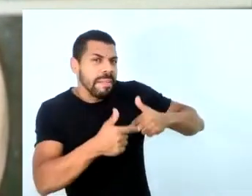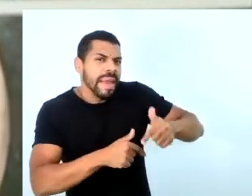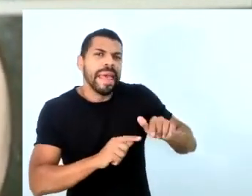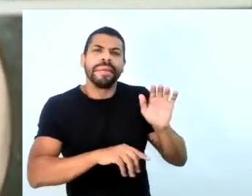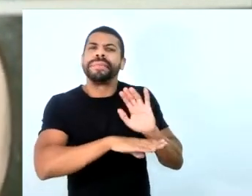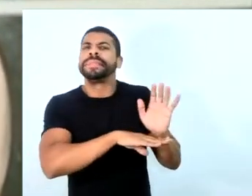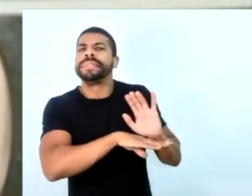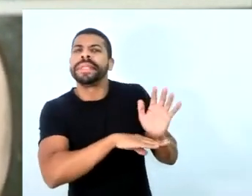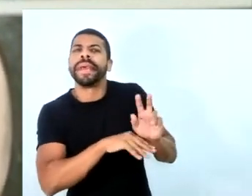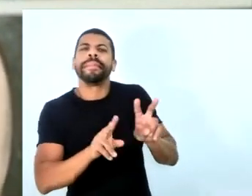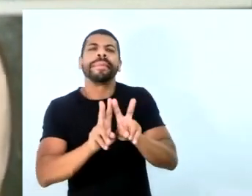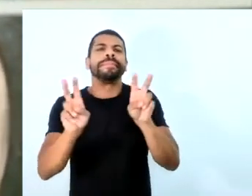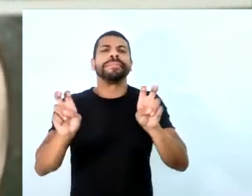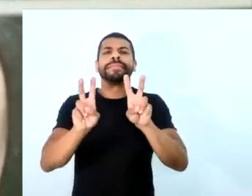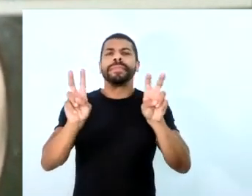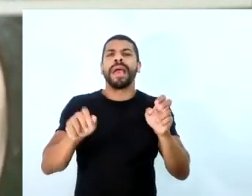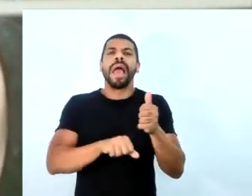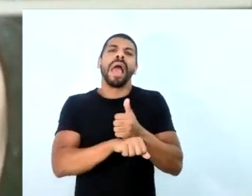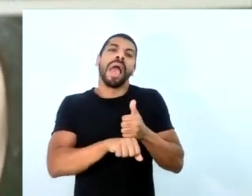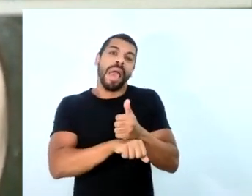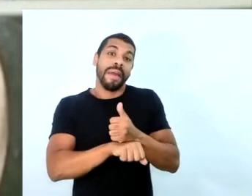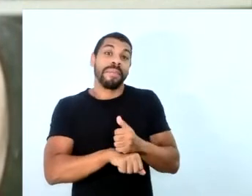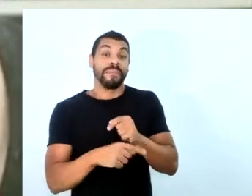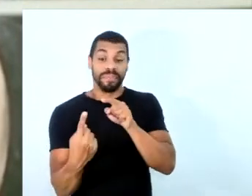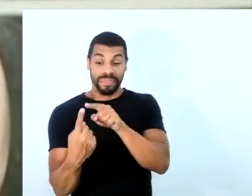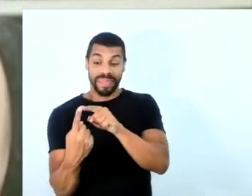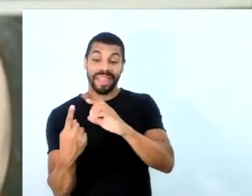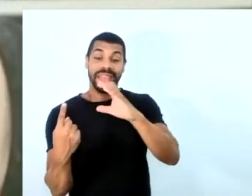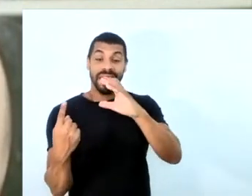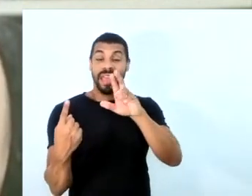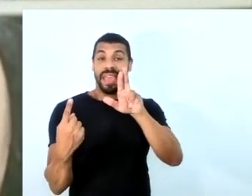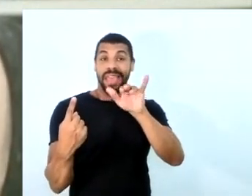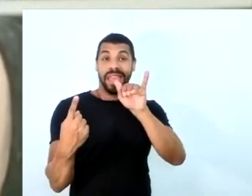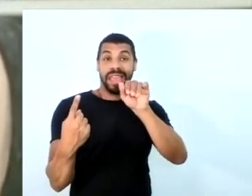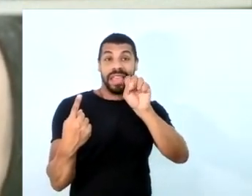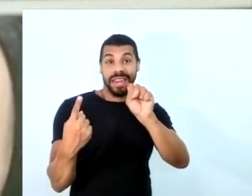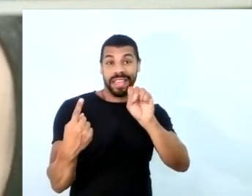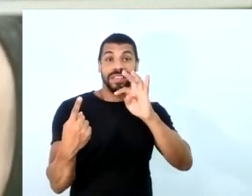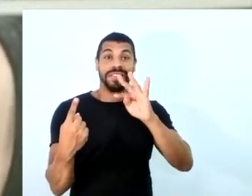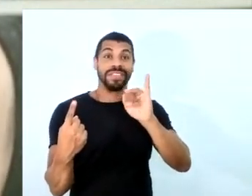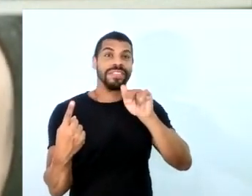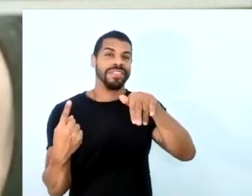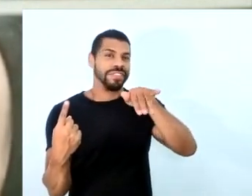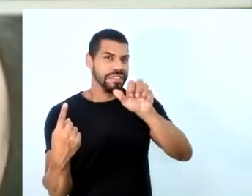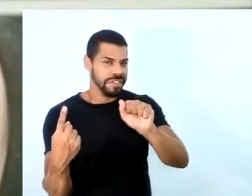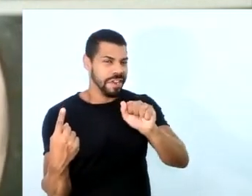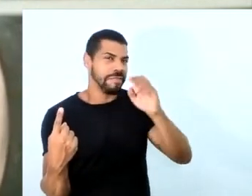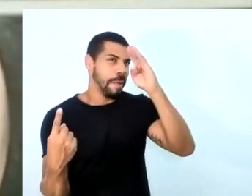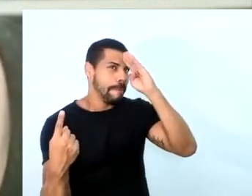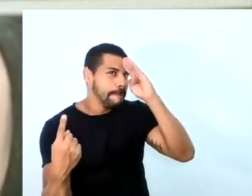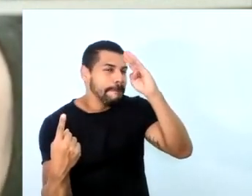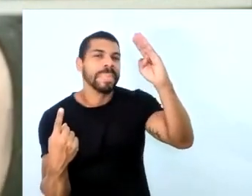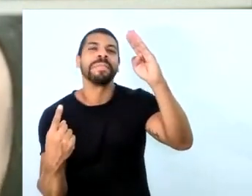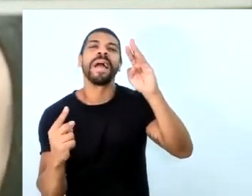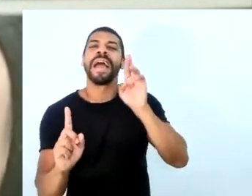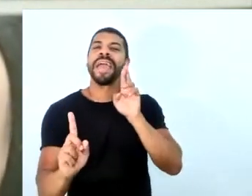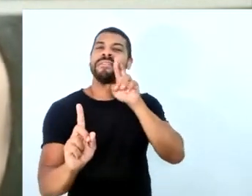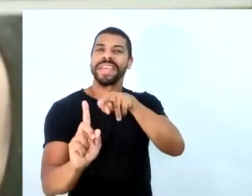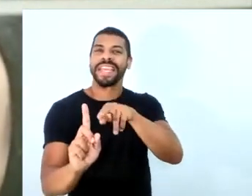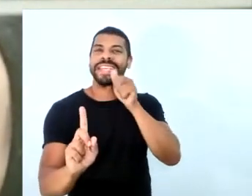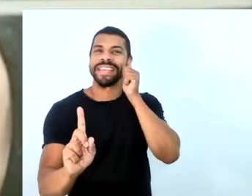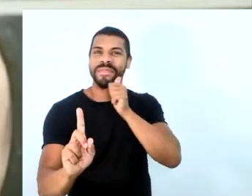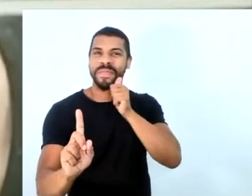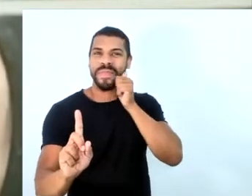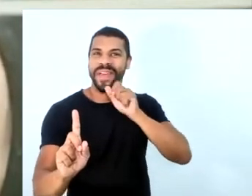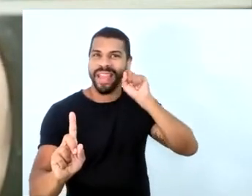com cinema e tal. Então, a Cristina foi minha primeira referência, assim, sabe? Como montadora e tal. E como mulher